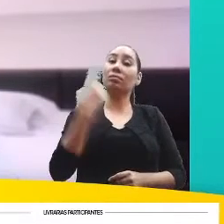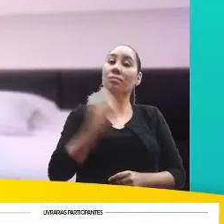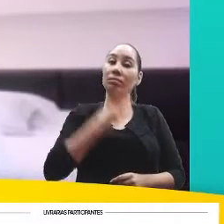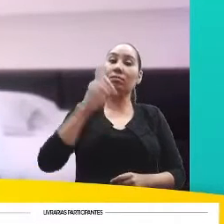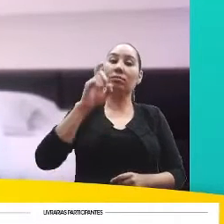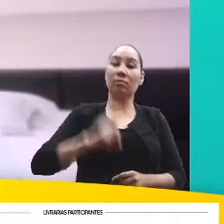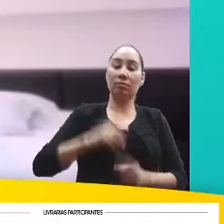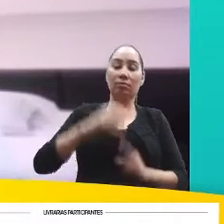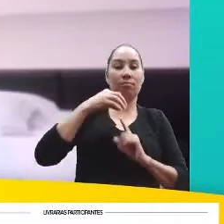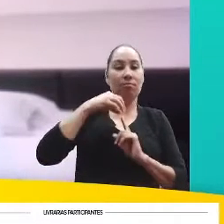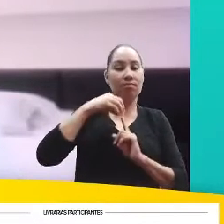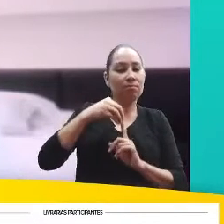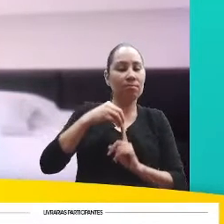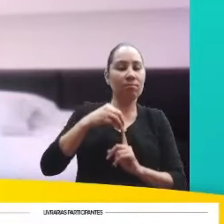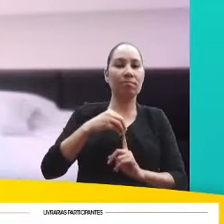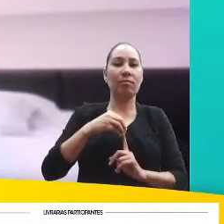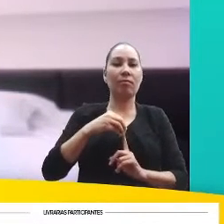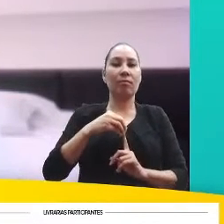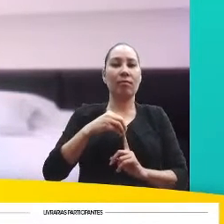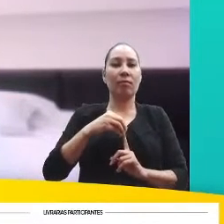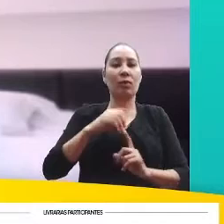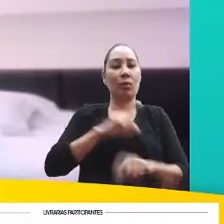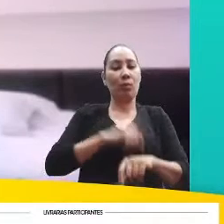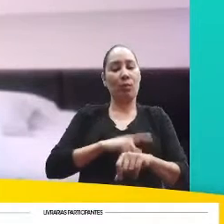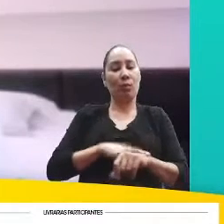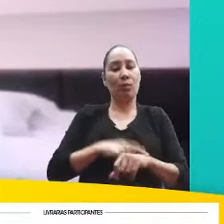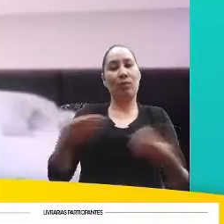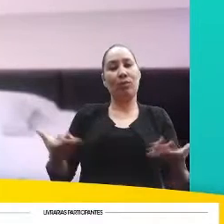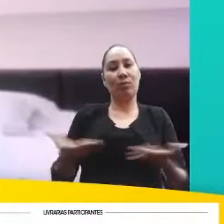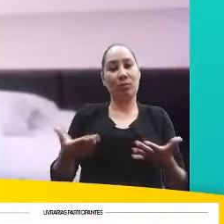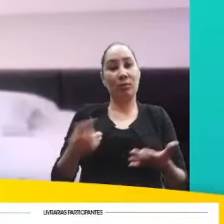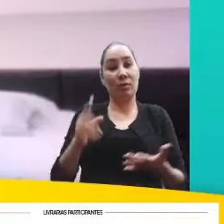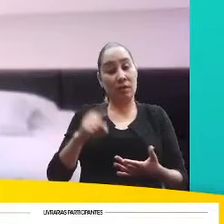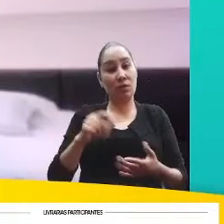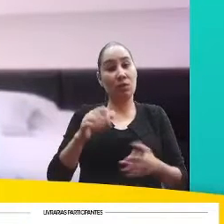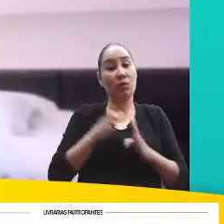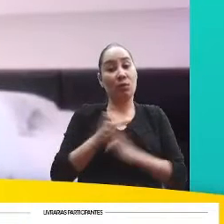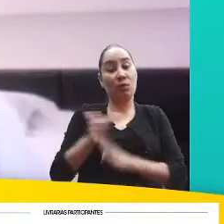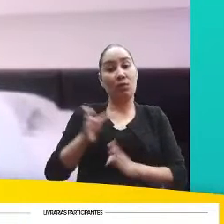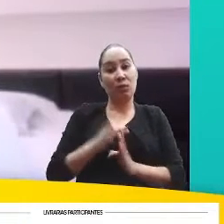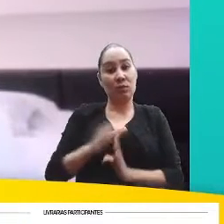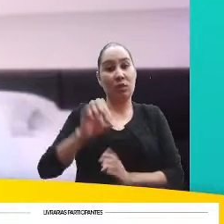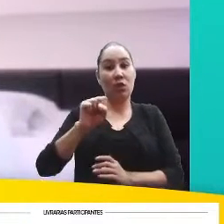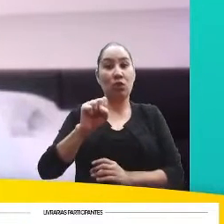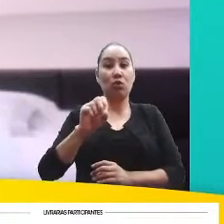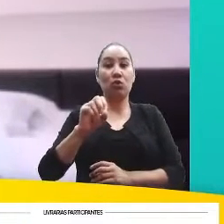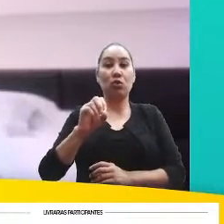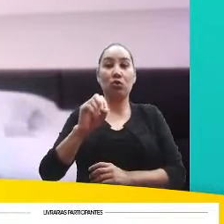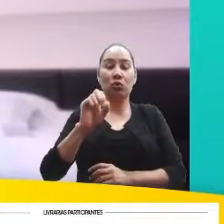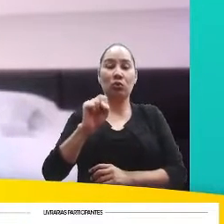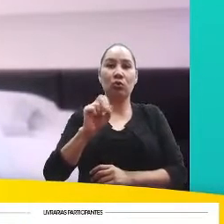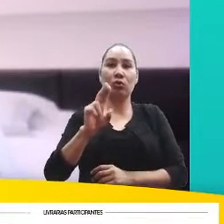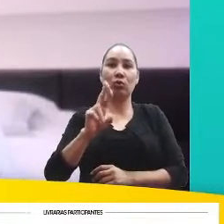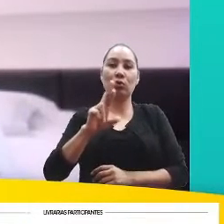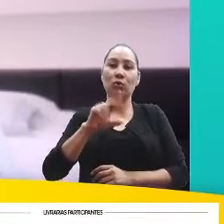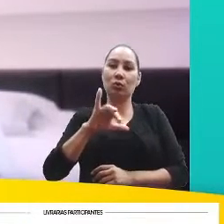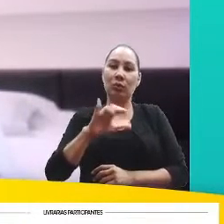somos fundamentais nesse momento que estamos vivenciando, e essa é a grande lição de Surya Omar. Tá bem, Bruno?